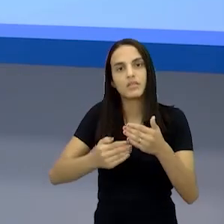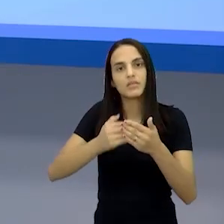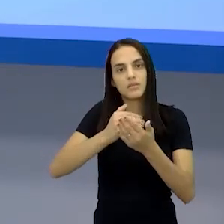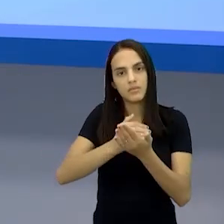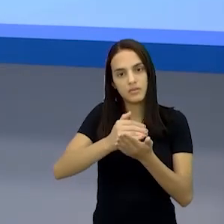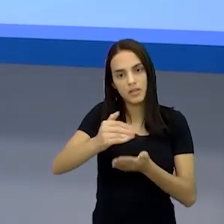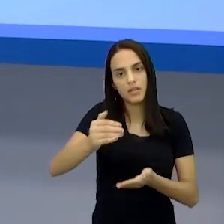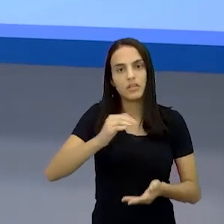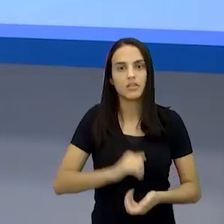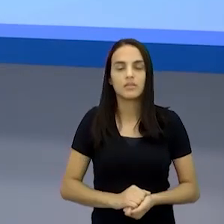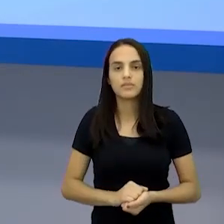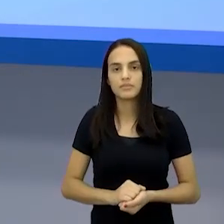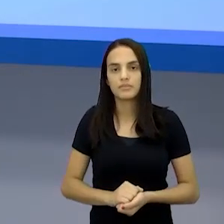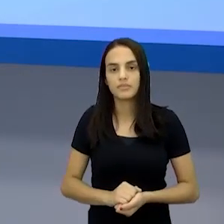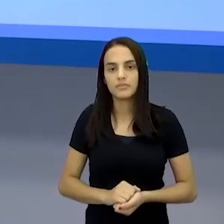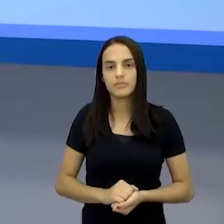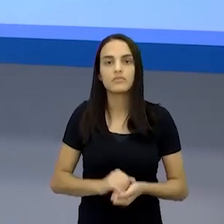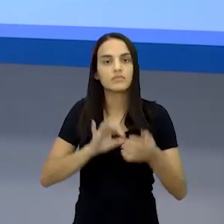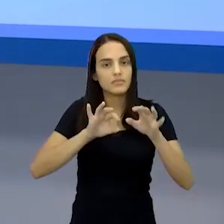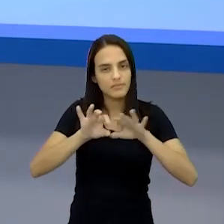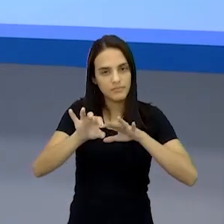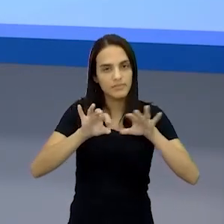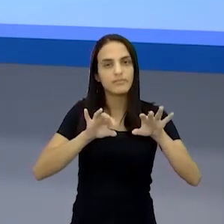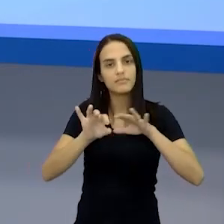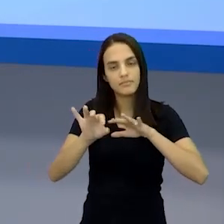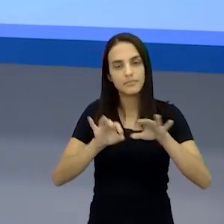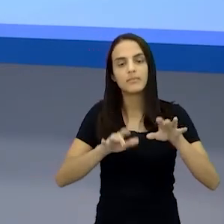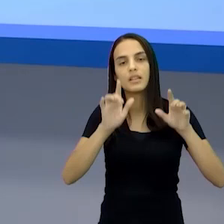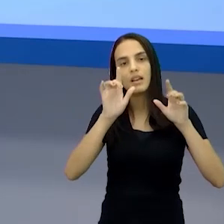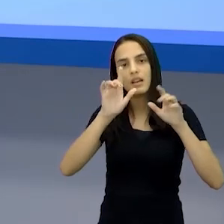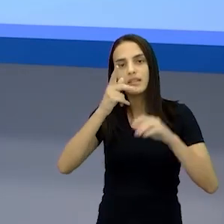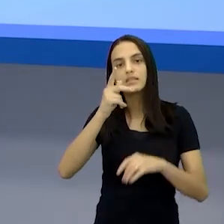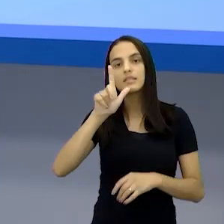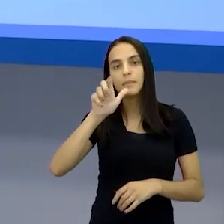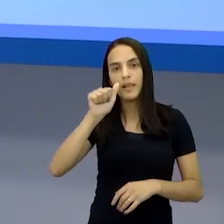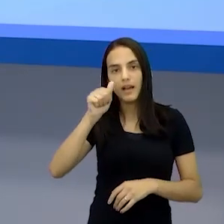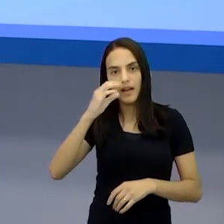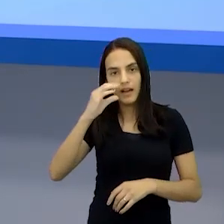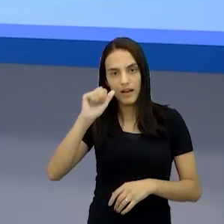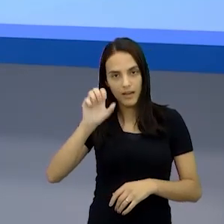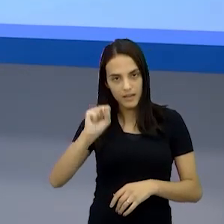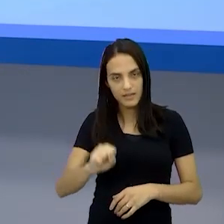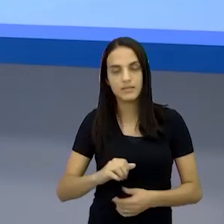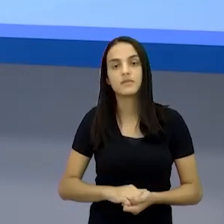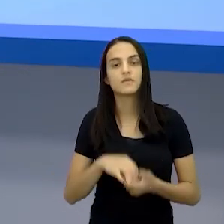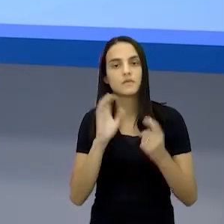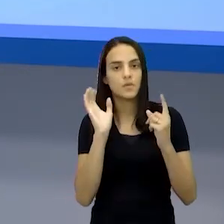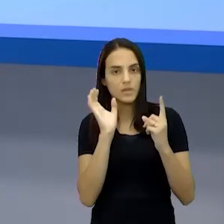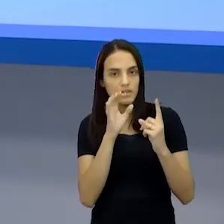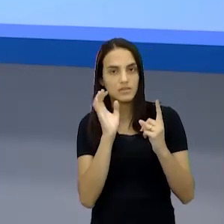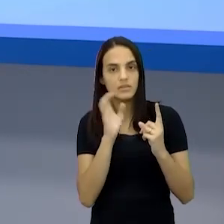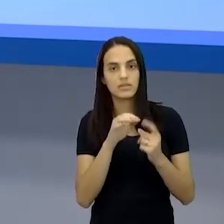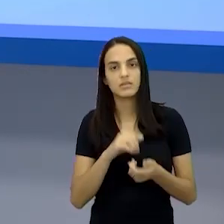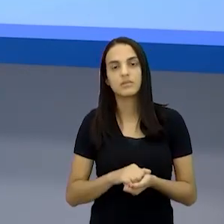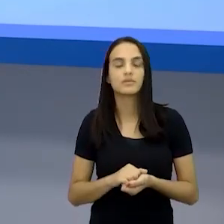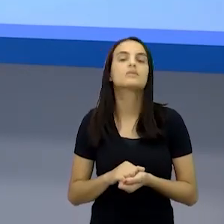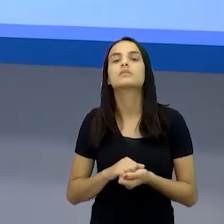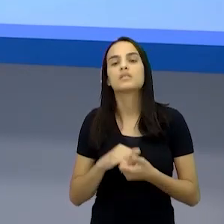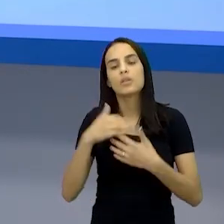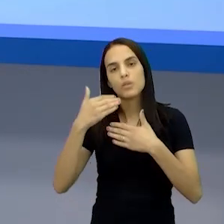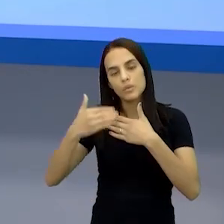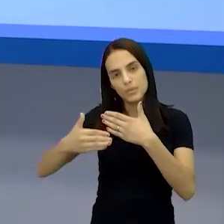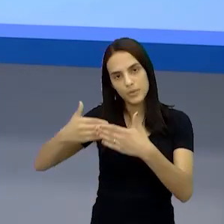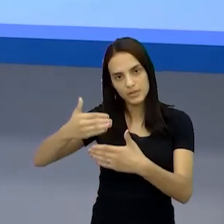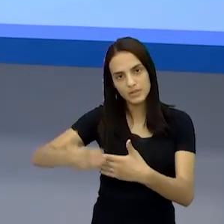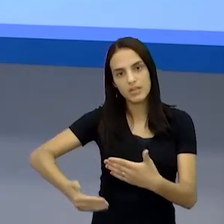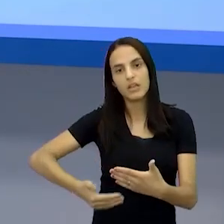lá os fatores internos, né, os movimentos das placas tectônicas influenciando aí, né, o processo externo,